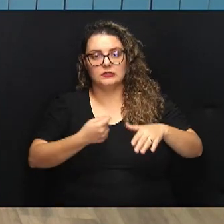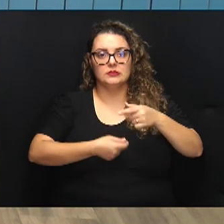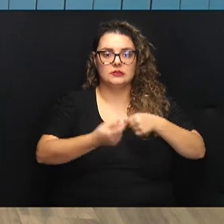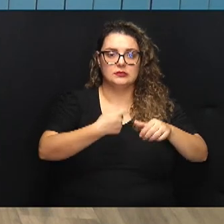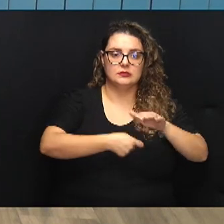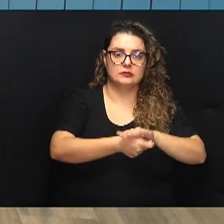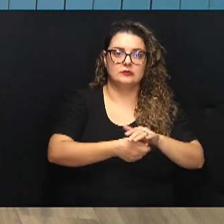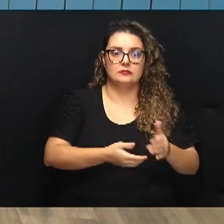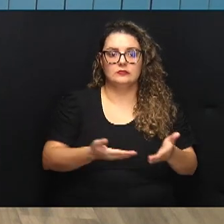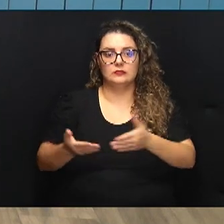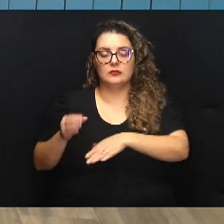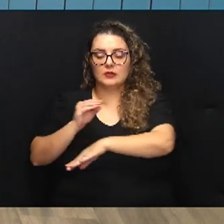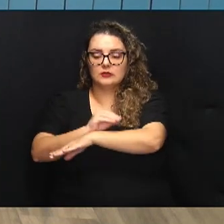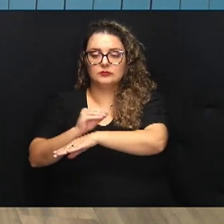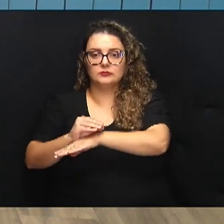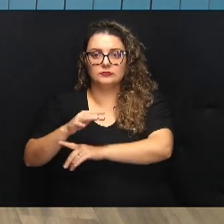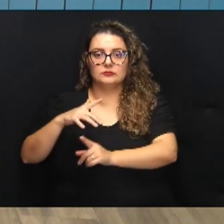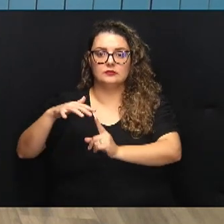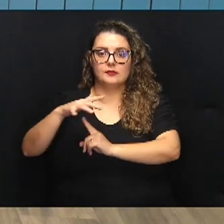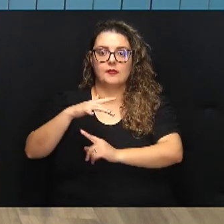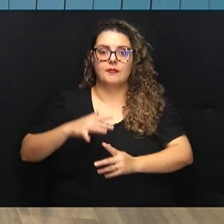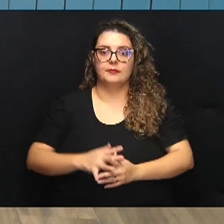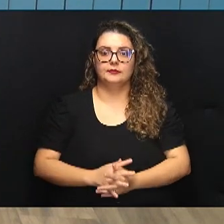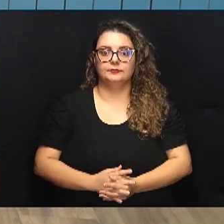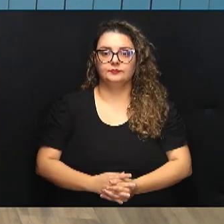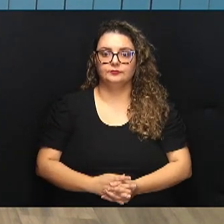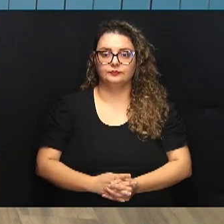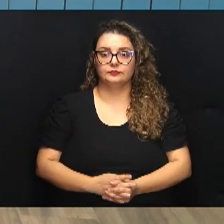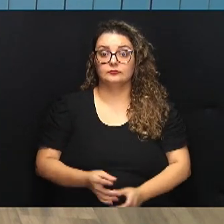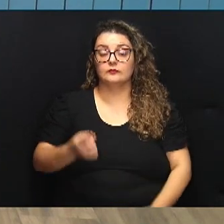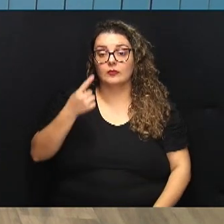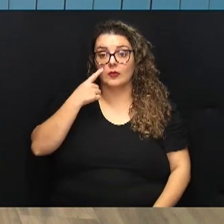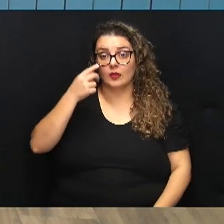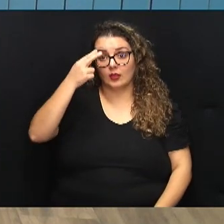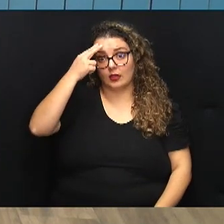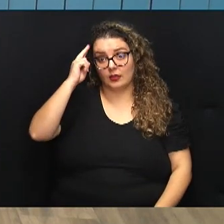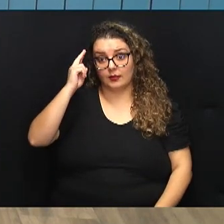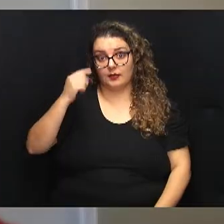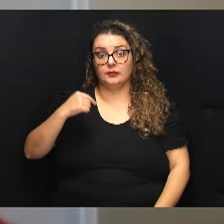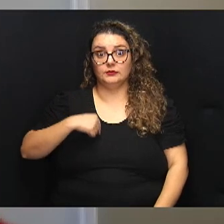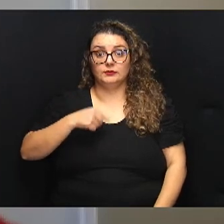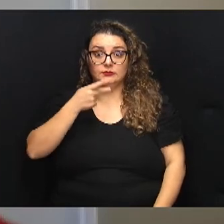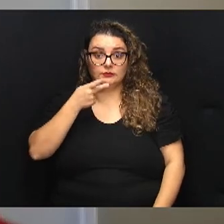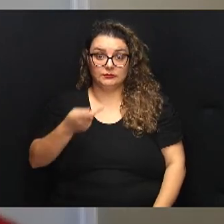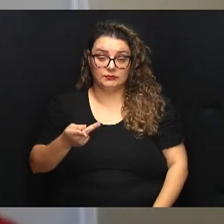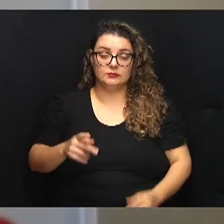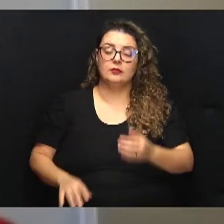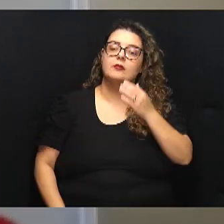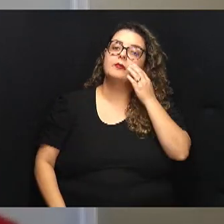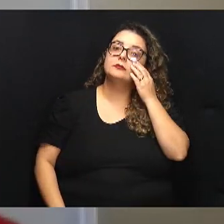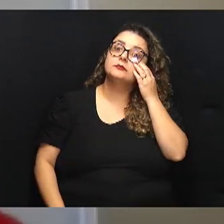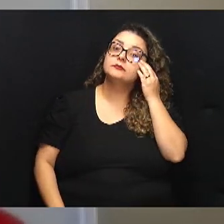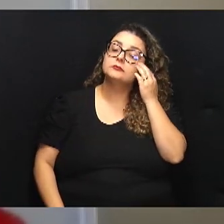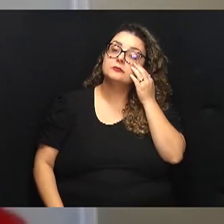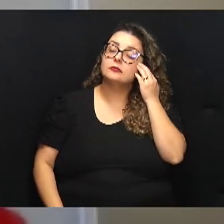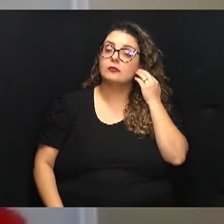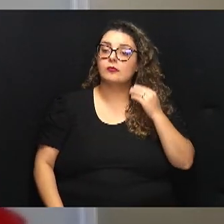mas a preservação ambiental. Olha, Gabriel, eu vou me valer aqui de uma